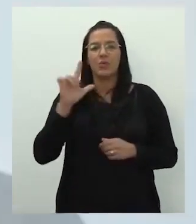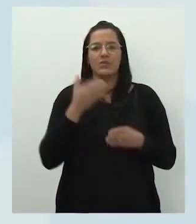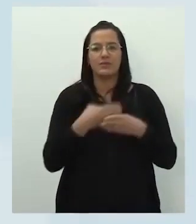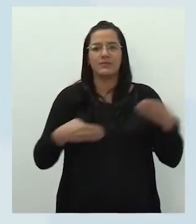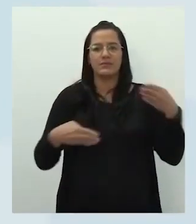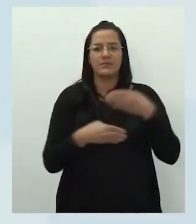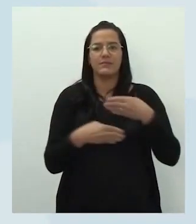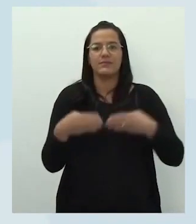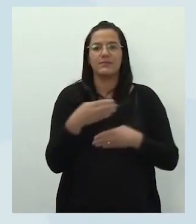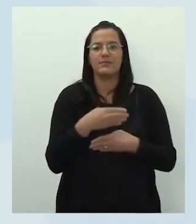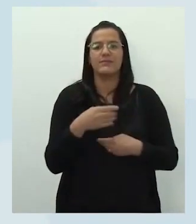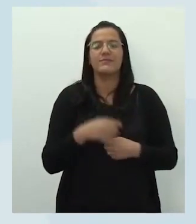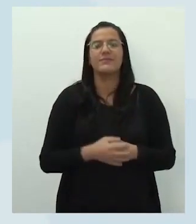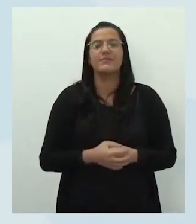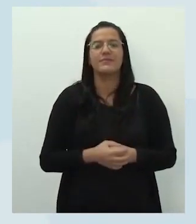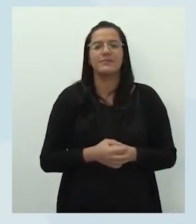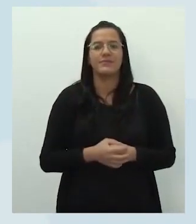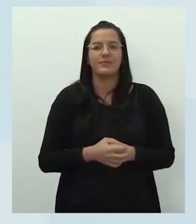isso?